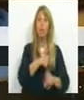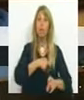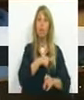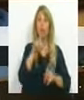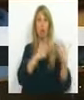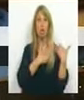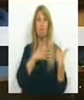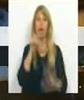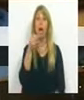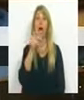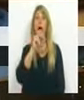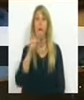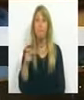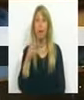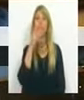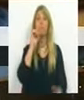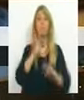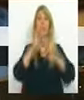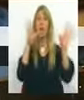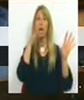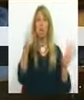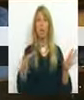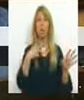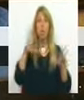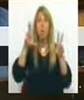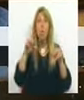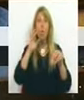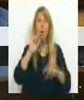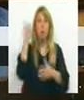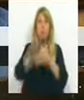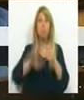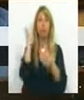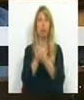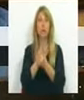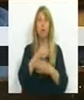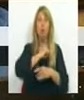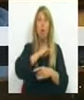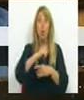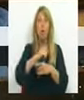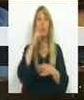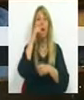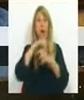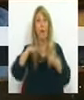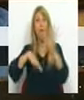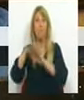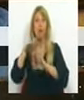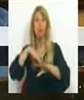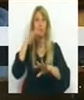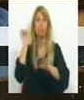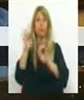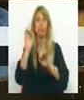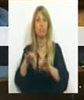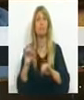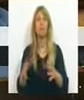APA foram claros em dizer que nunca houve tantos processos contraordenacionais. E eu lamento imenso que um grupo parlamentar